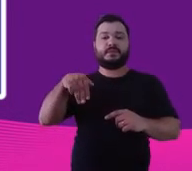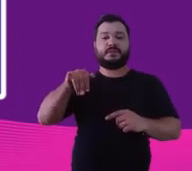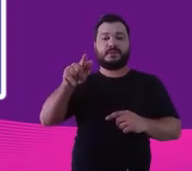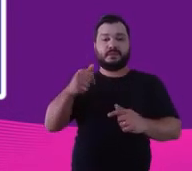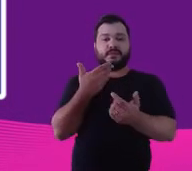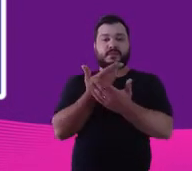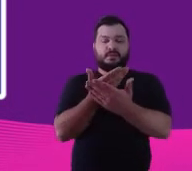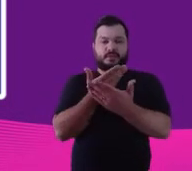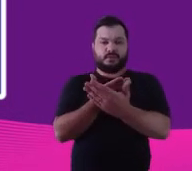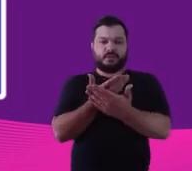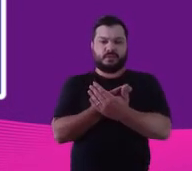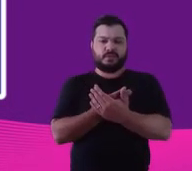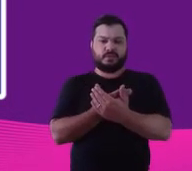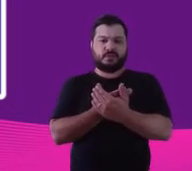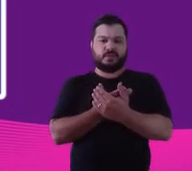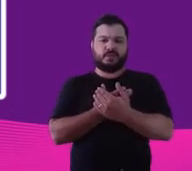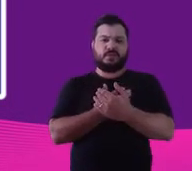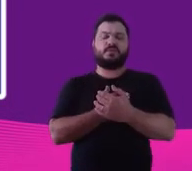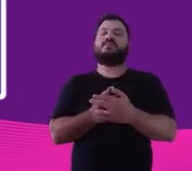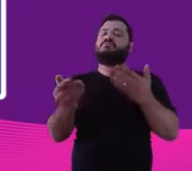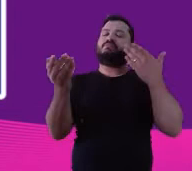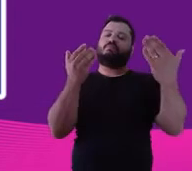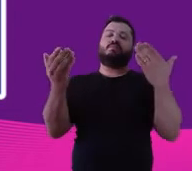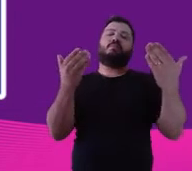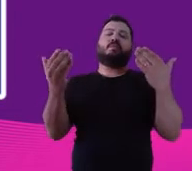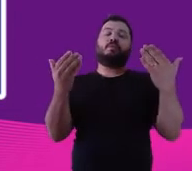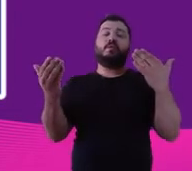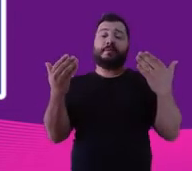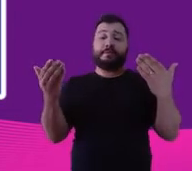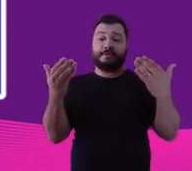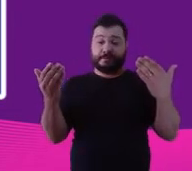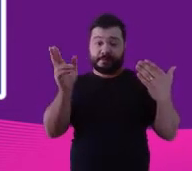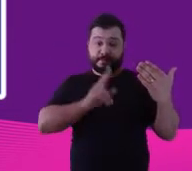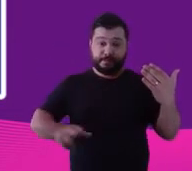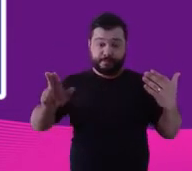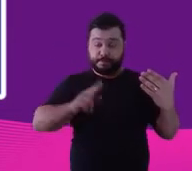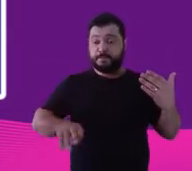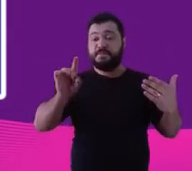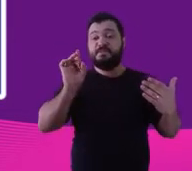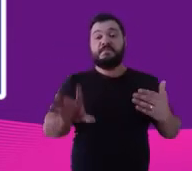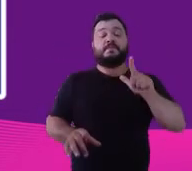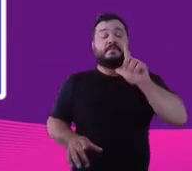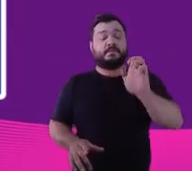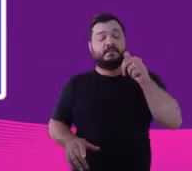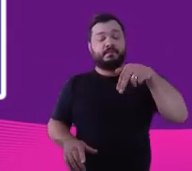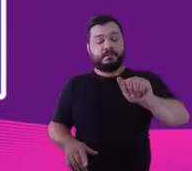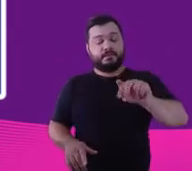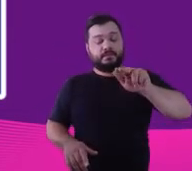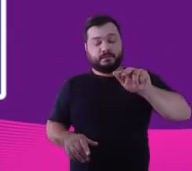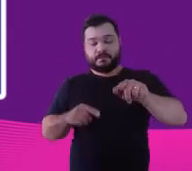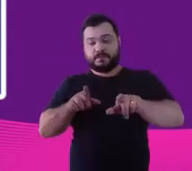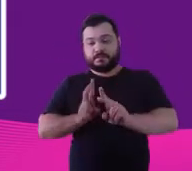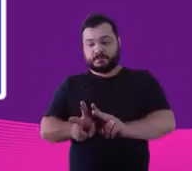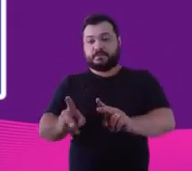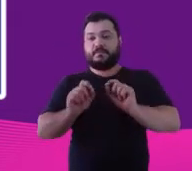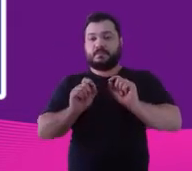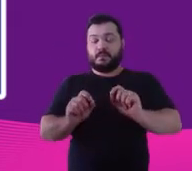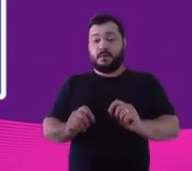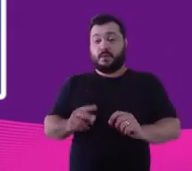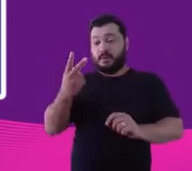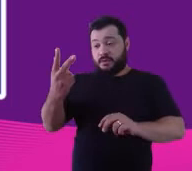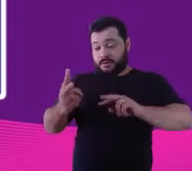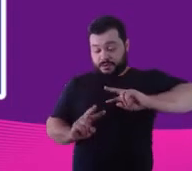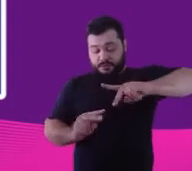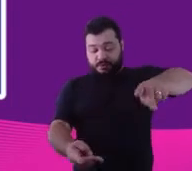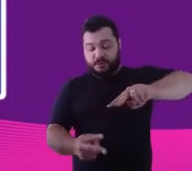estames são estudo que comparou o a utilização apenas da lenalidomida de manutenção adulto